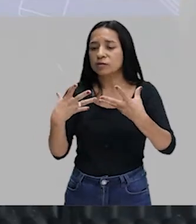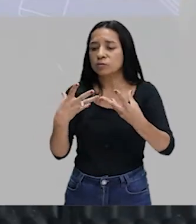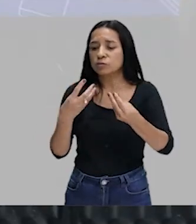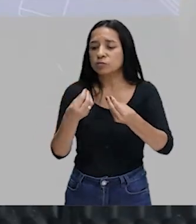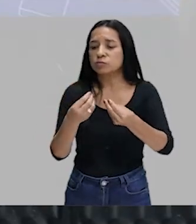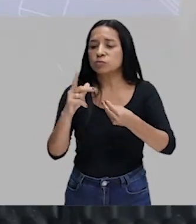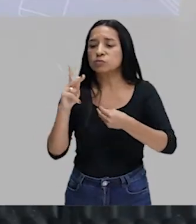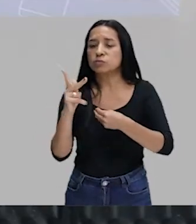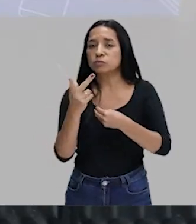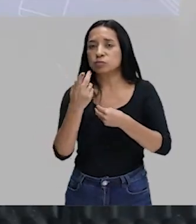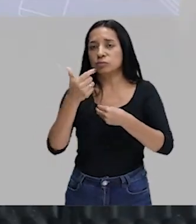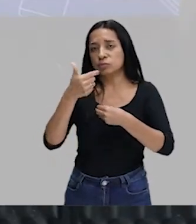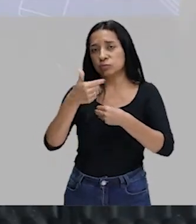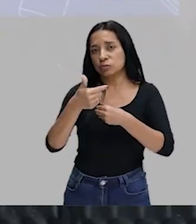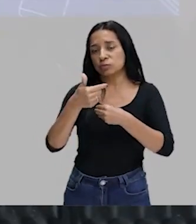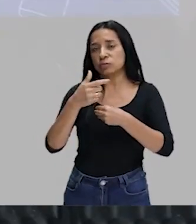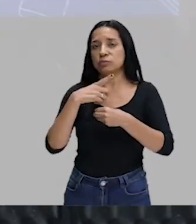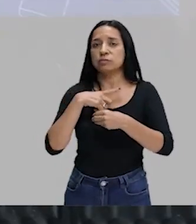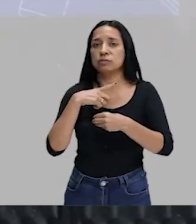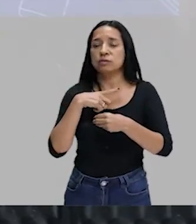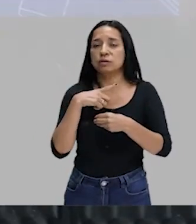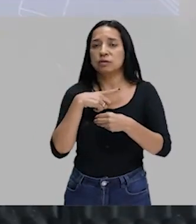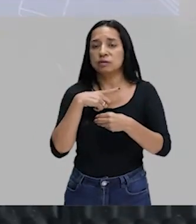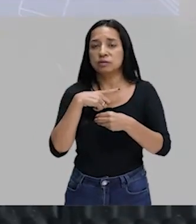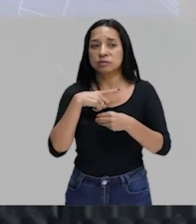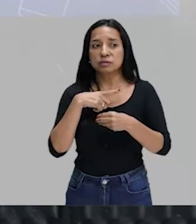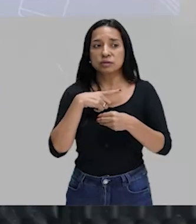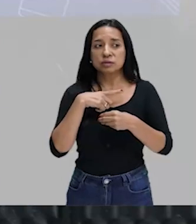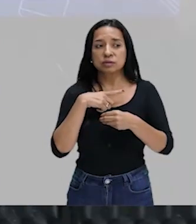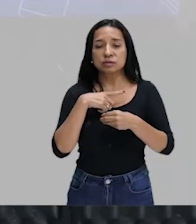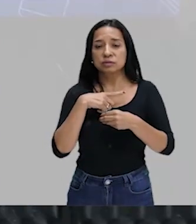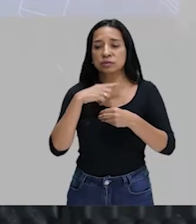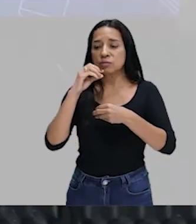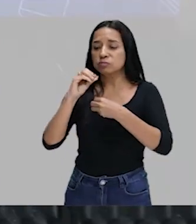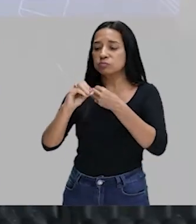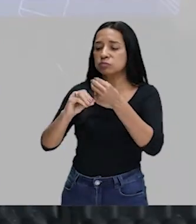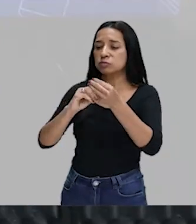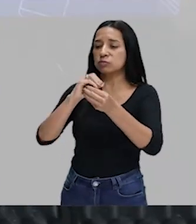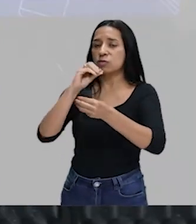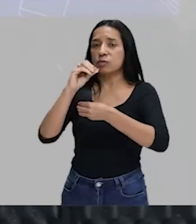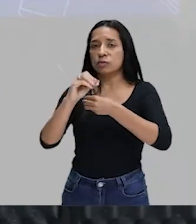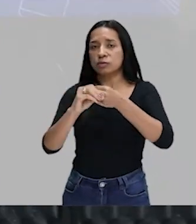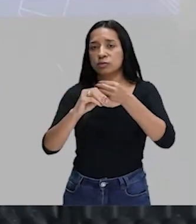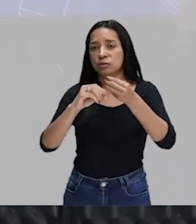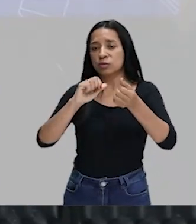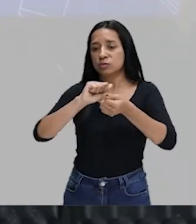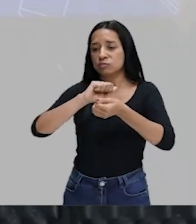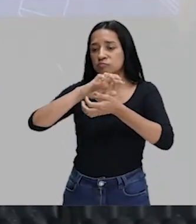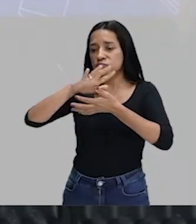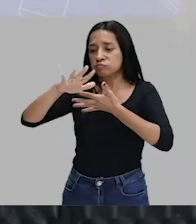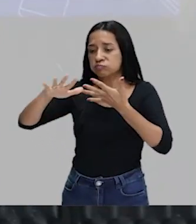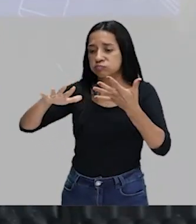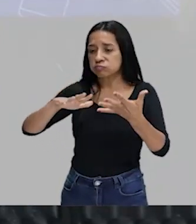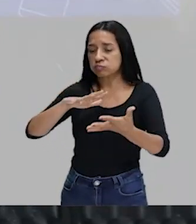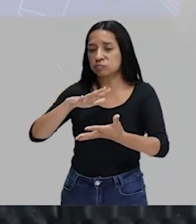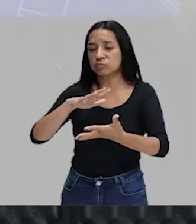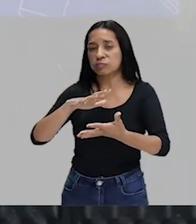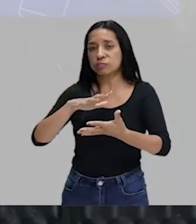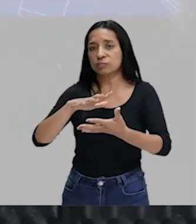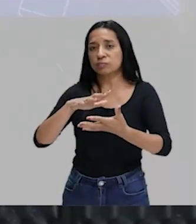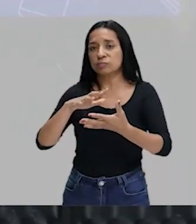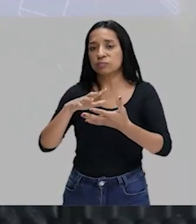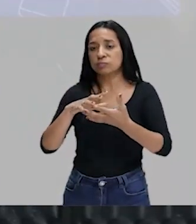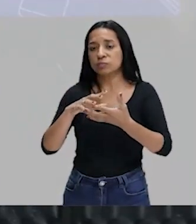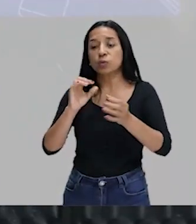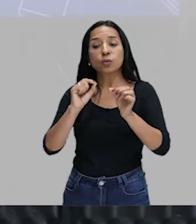para que ocorra ali essas fusões nucleares, tá certo? Que é justamente o